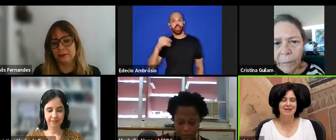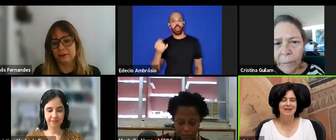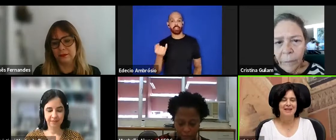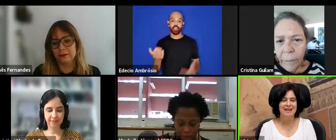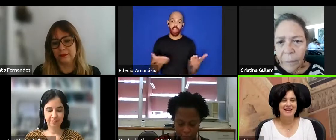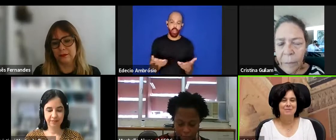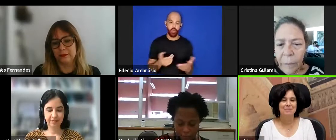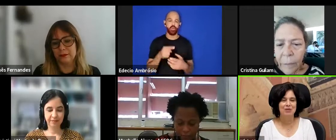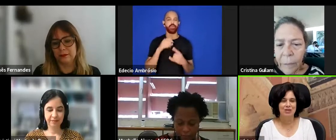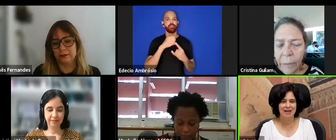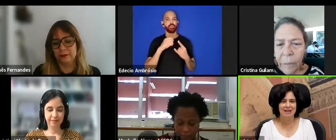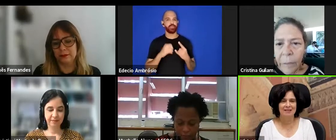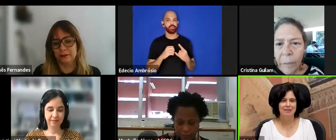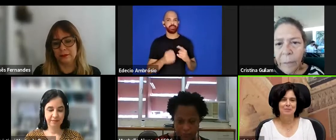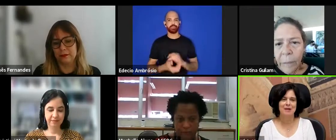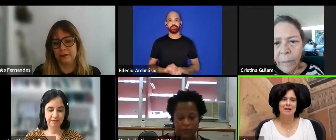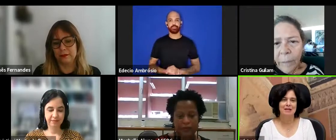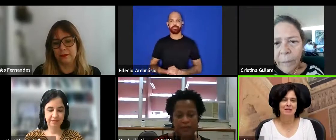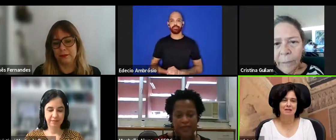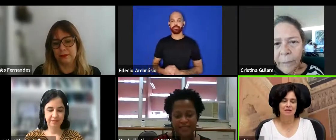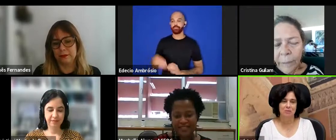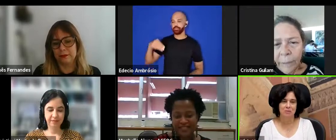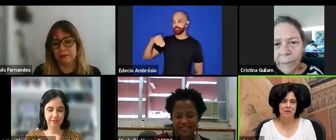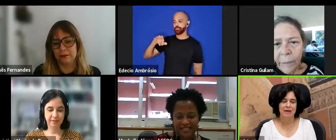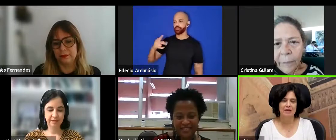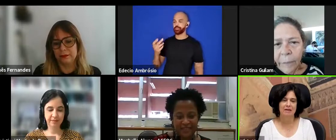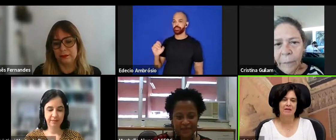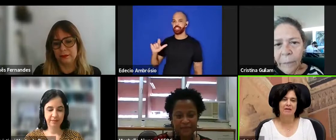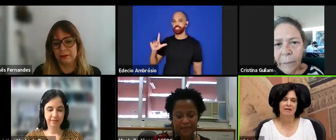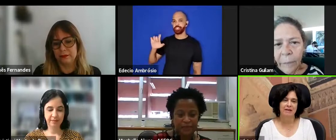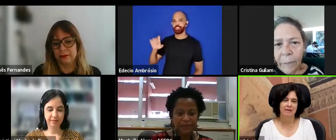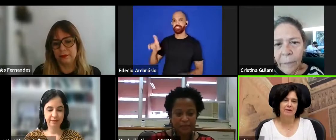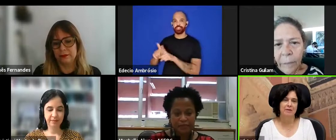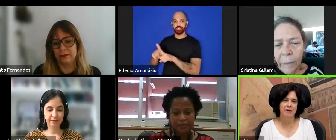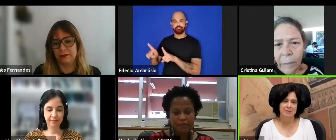Fiocruz. Michele também, que também